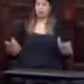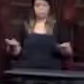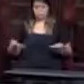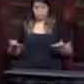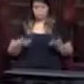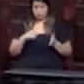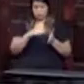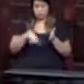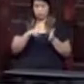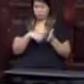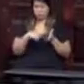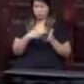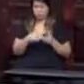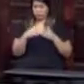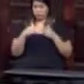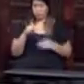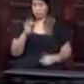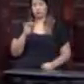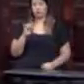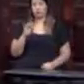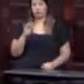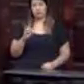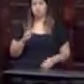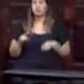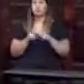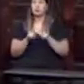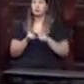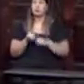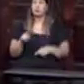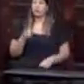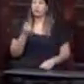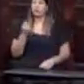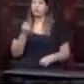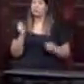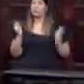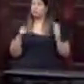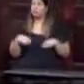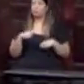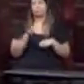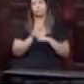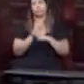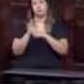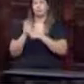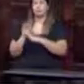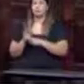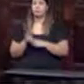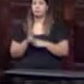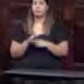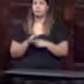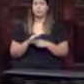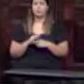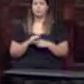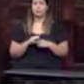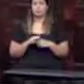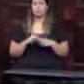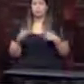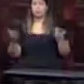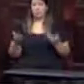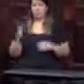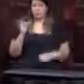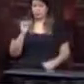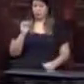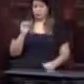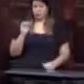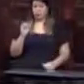que o recurso do FEF também melhora. É que uma coisa é antecipar o ICMS, outra coisa é o FEF